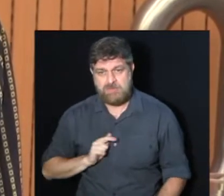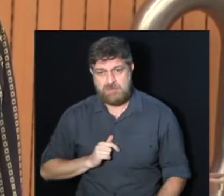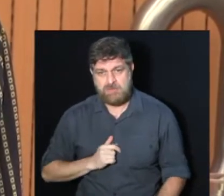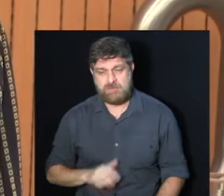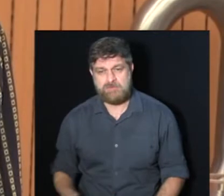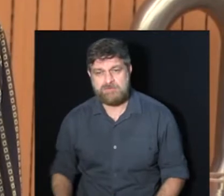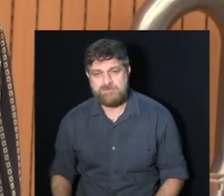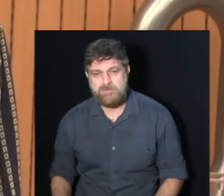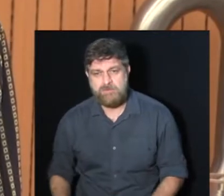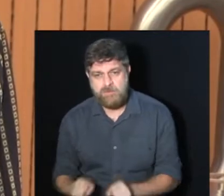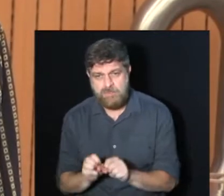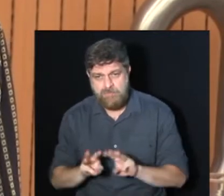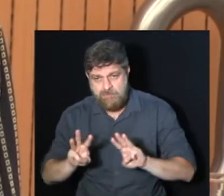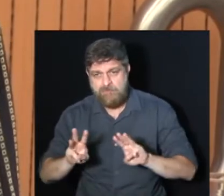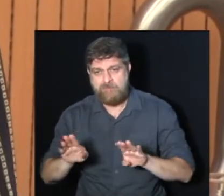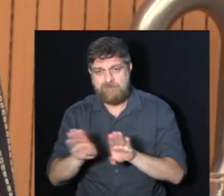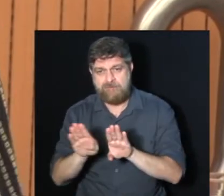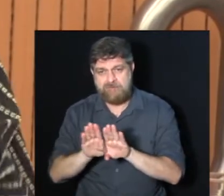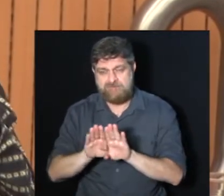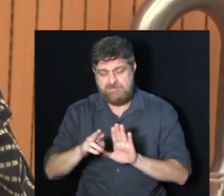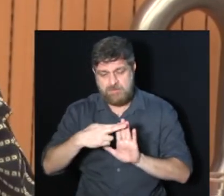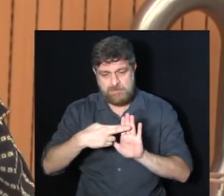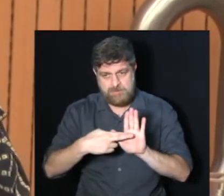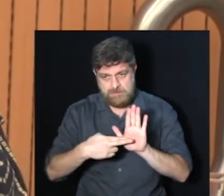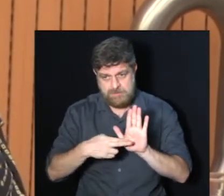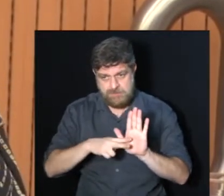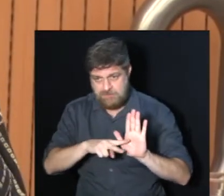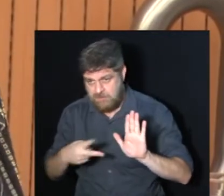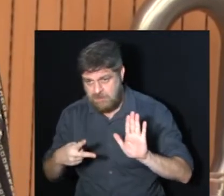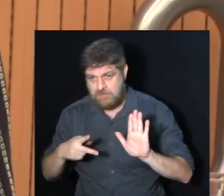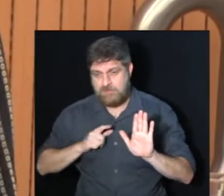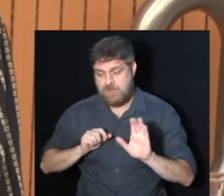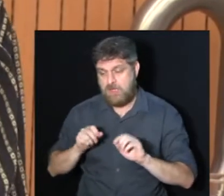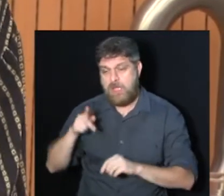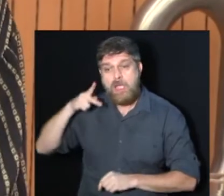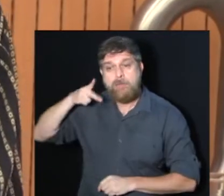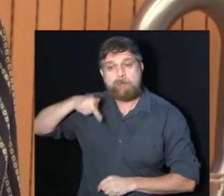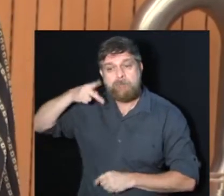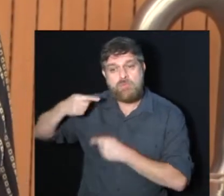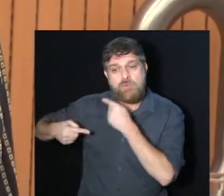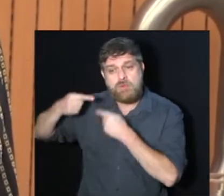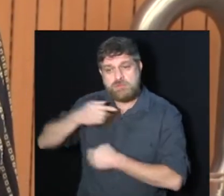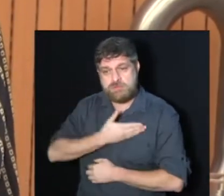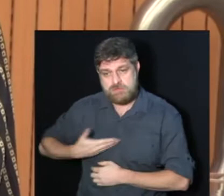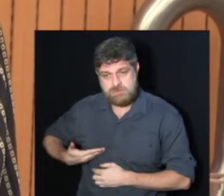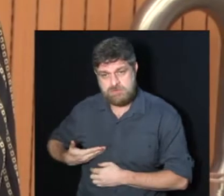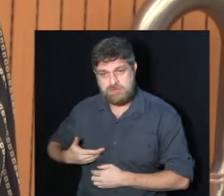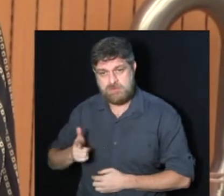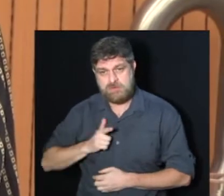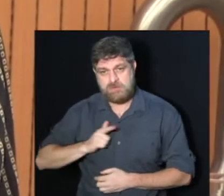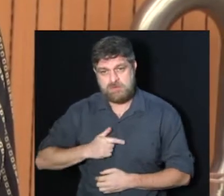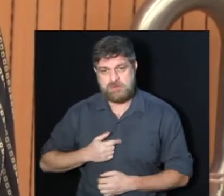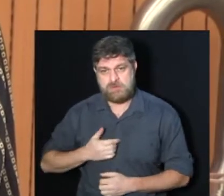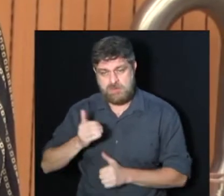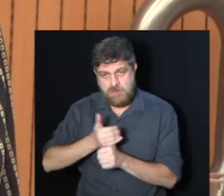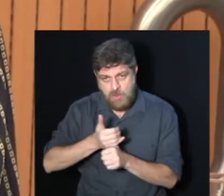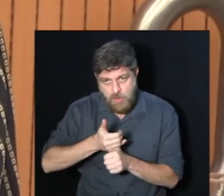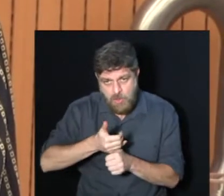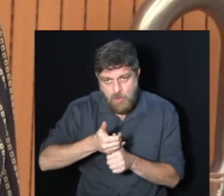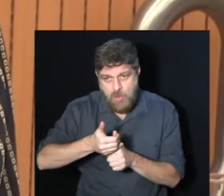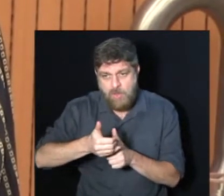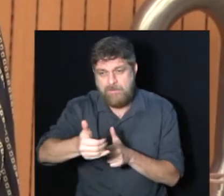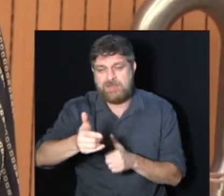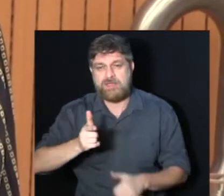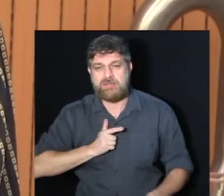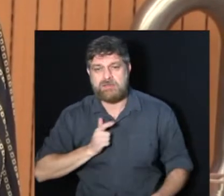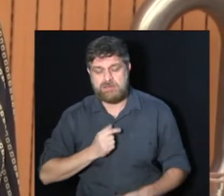na implementação e tradução dessa normativa em políticas públicas. Tem um mandato programático por meio da